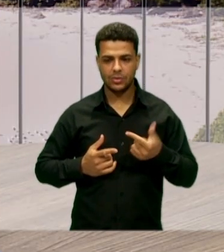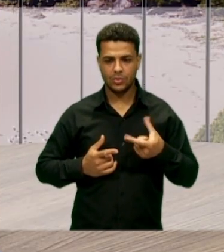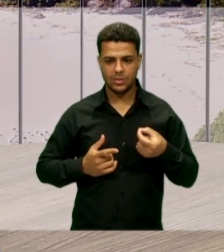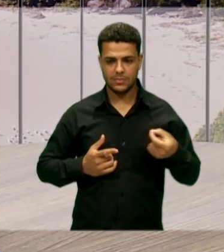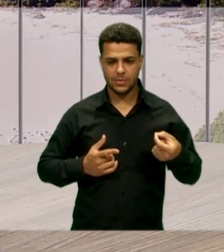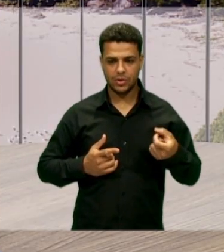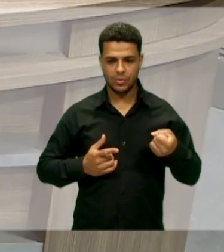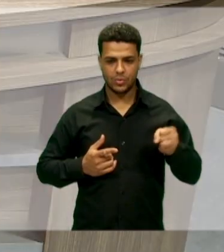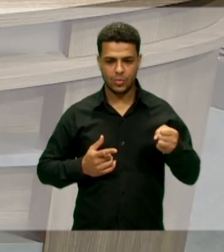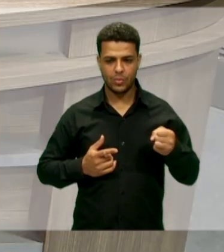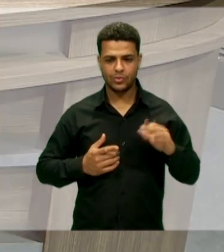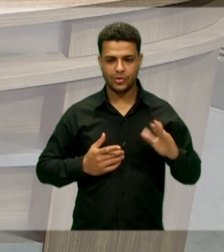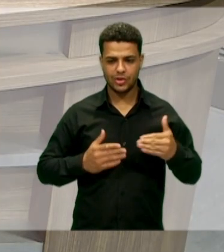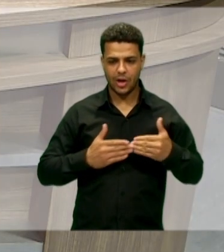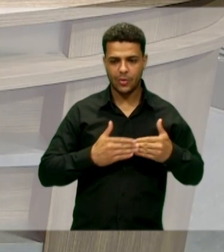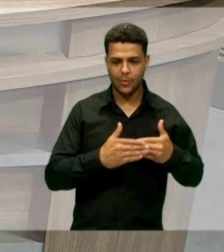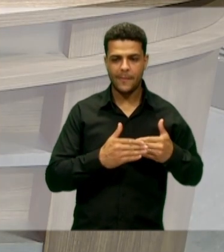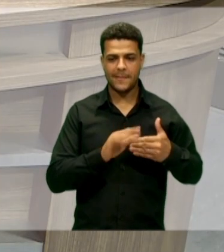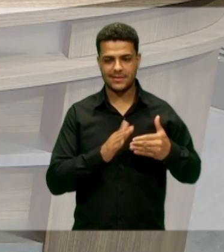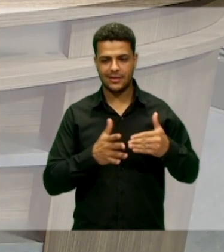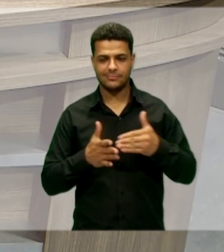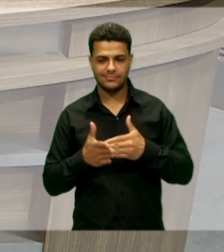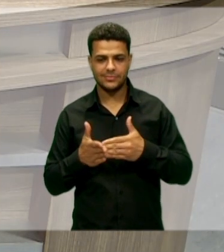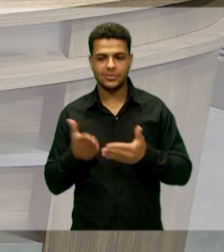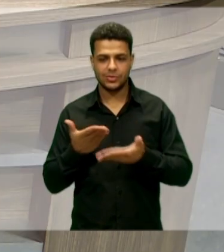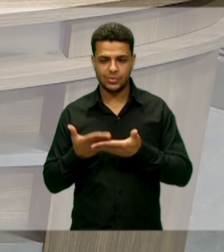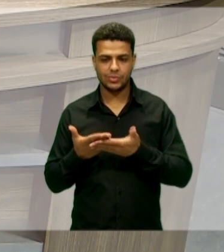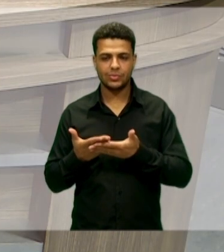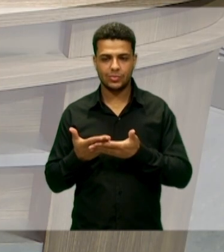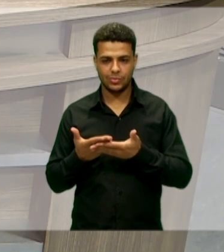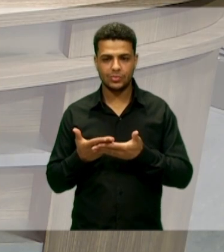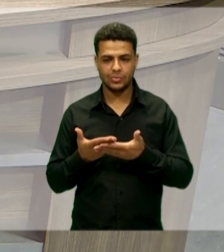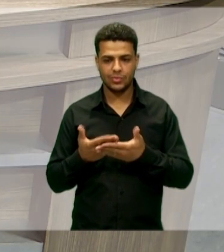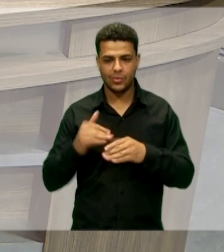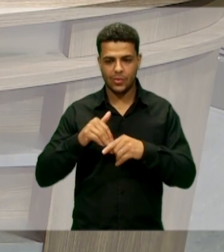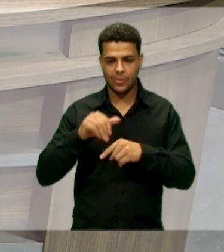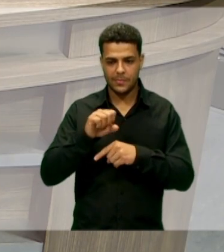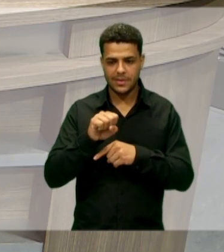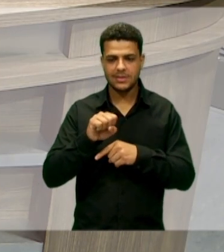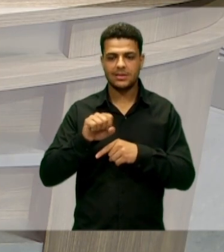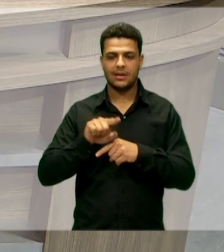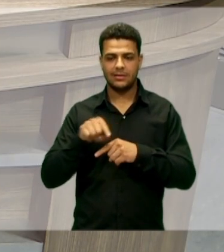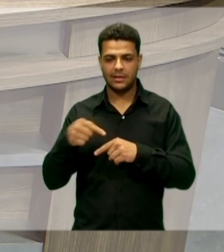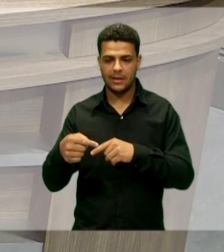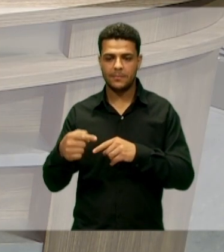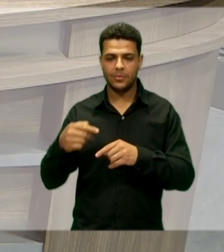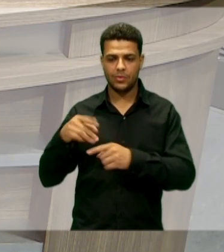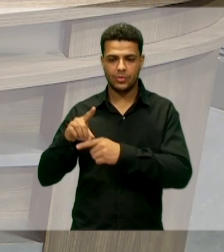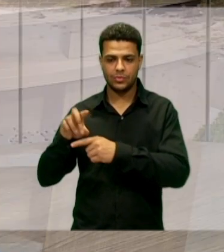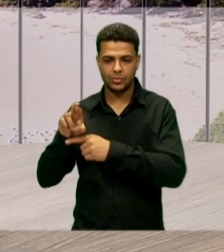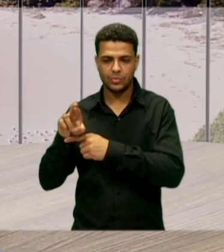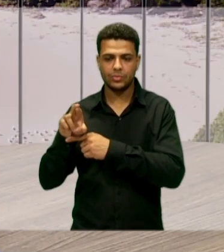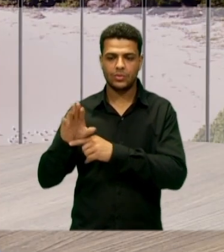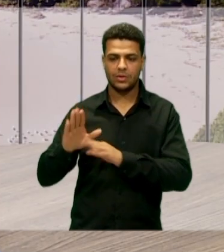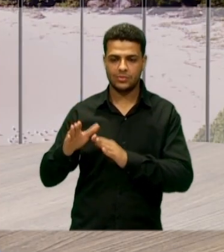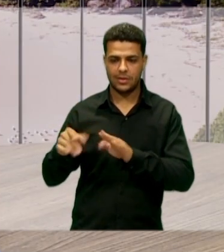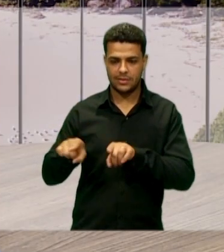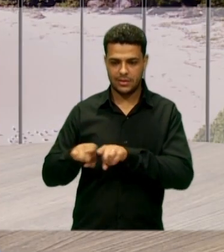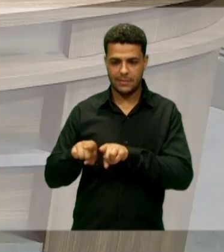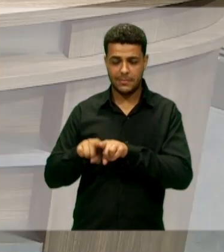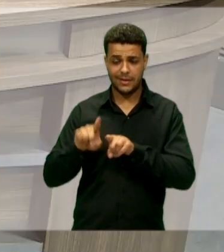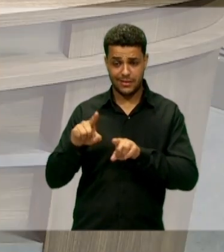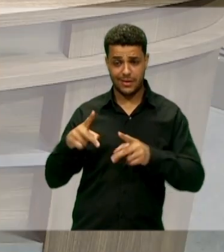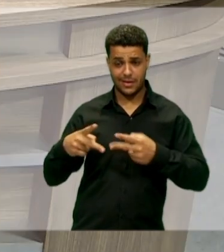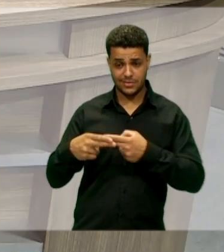Quando eu comecei meus estudos. Já tem um tempinho. Eu comecei meus estudos no mestrado, depois acabei indo para o meu doutorado. Que foi